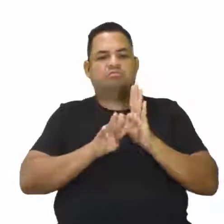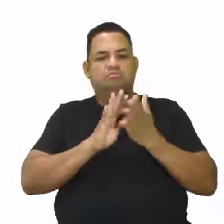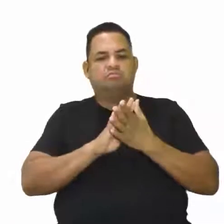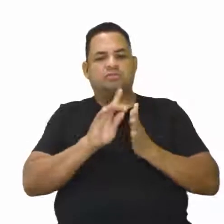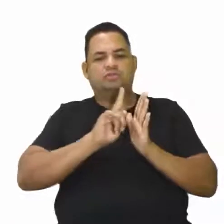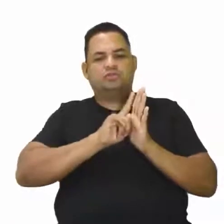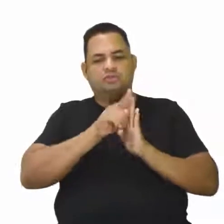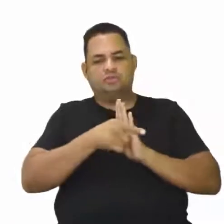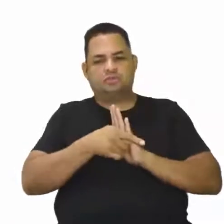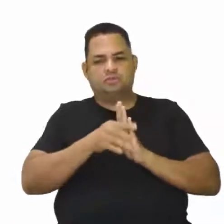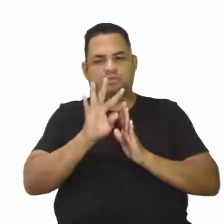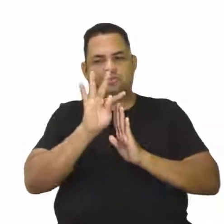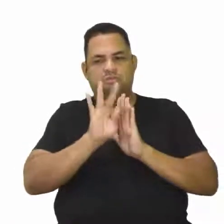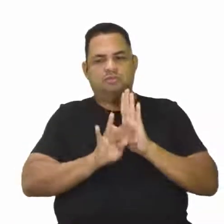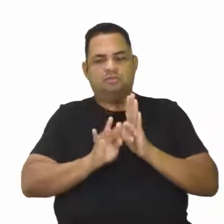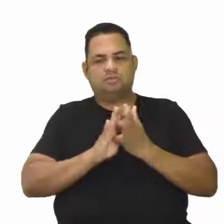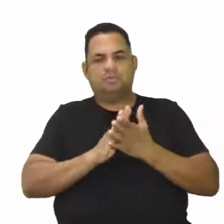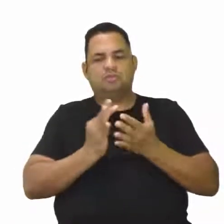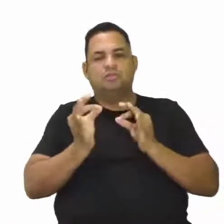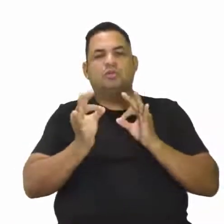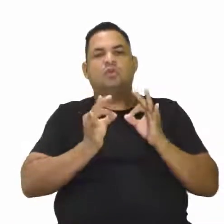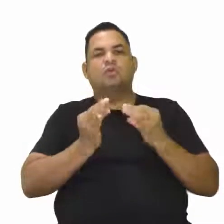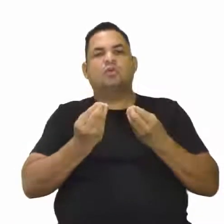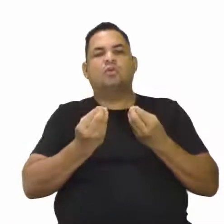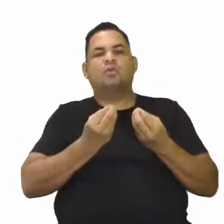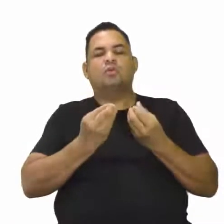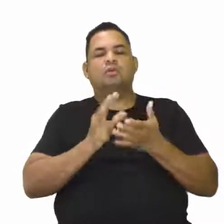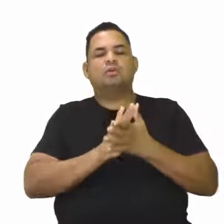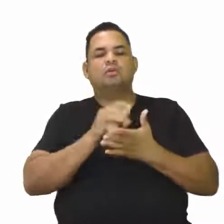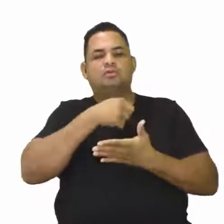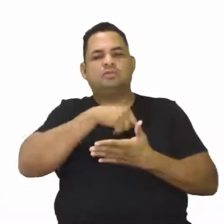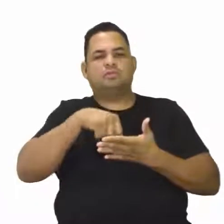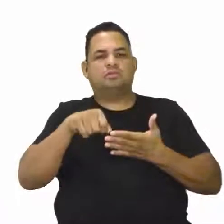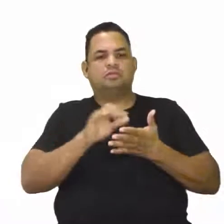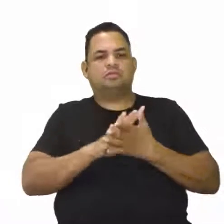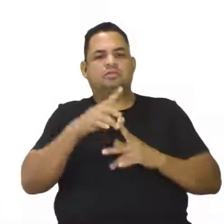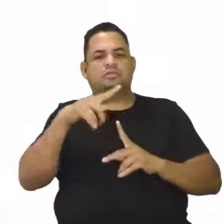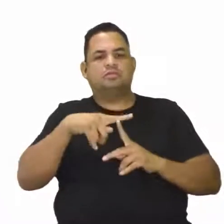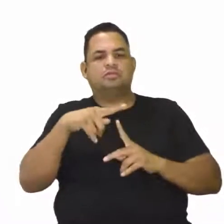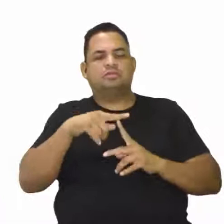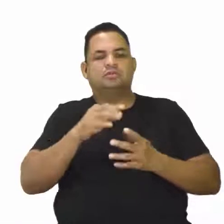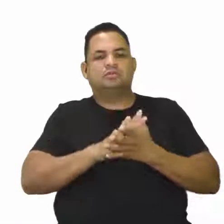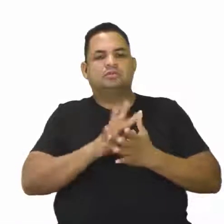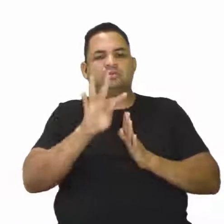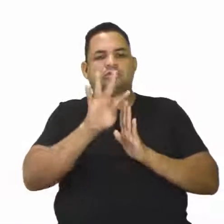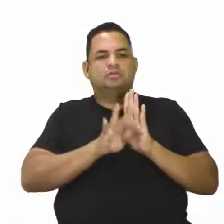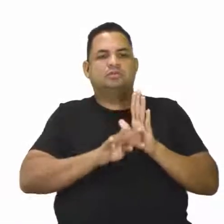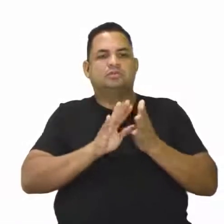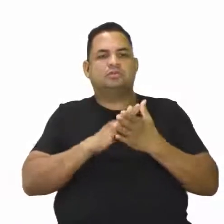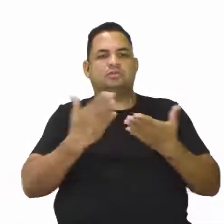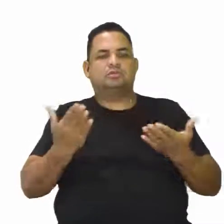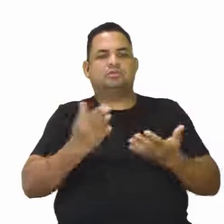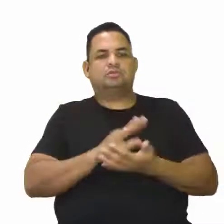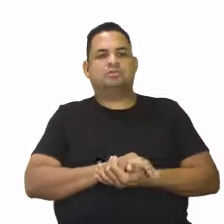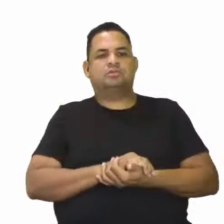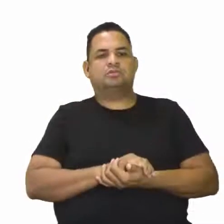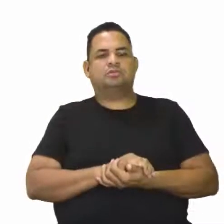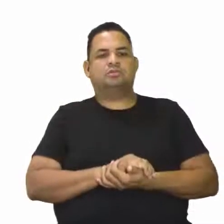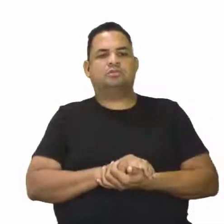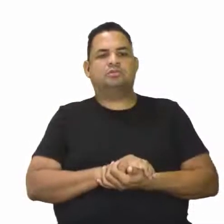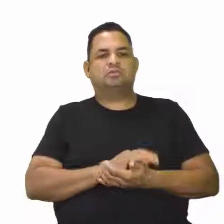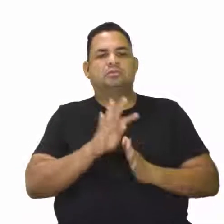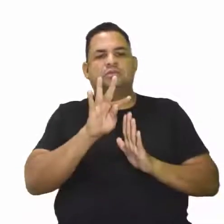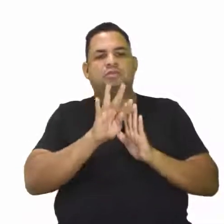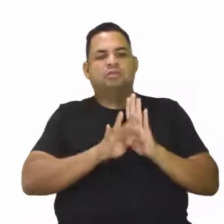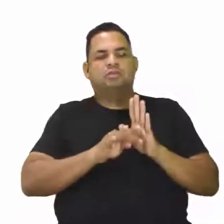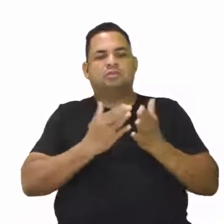um gênero textual. A forma como ele é escrita é que é o tipo de texto, não esqueçam disso. Então, o